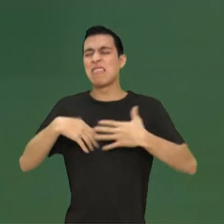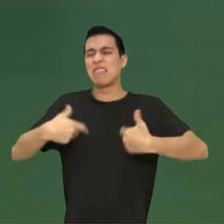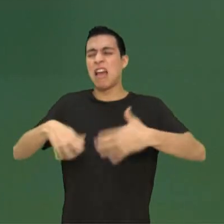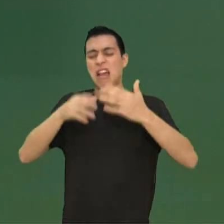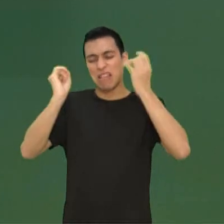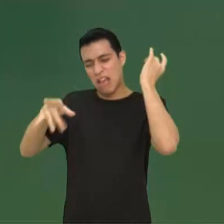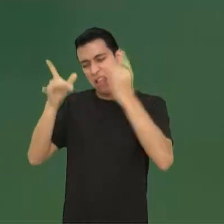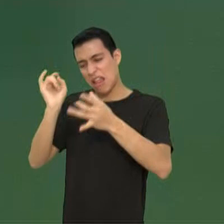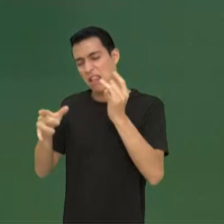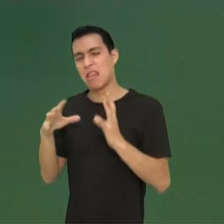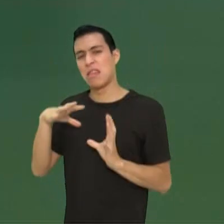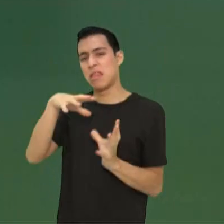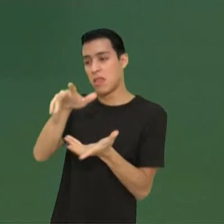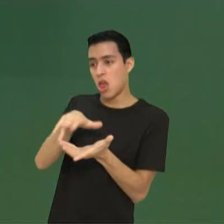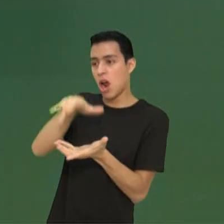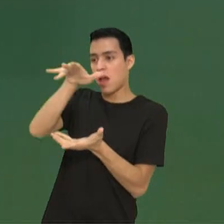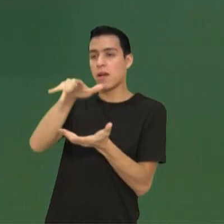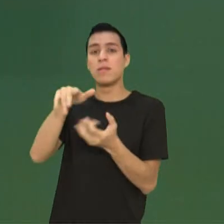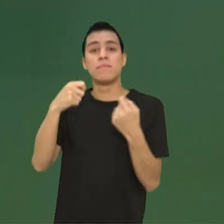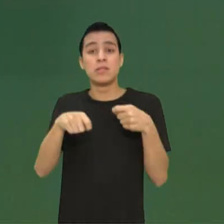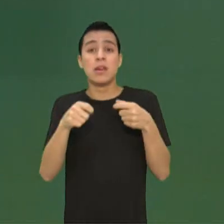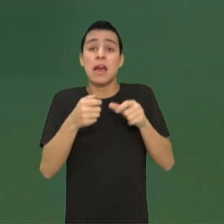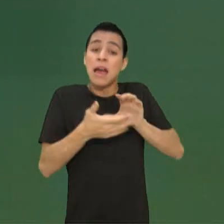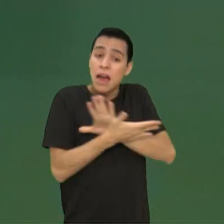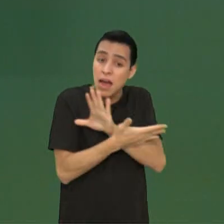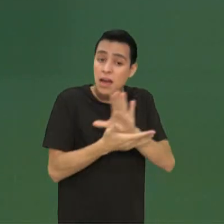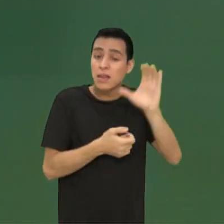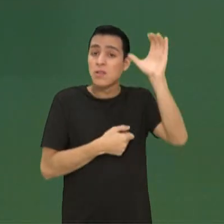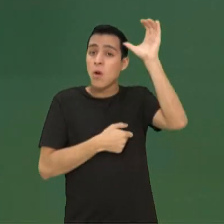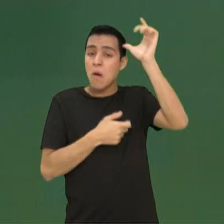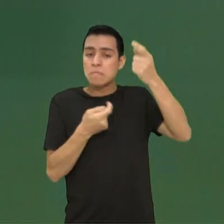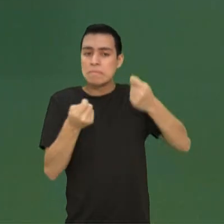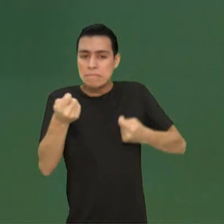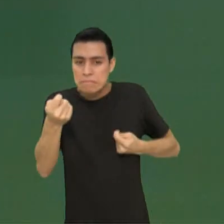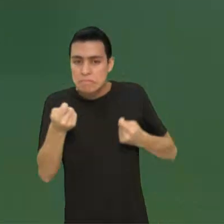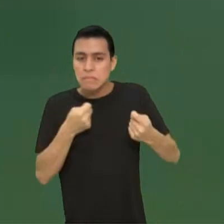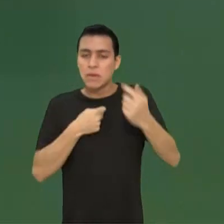no planeta. As coisas têm que ter um consumo adequado, consciente, sábio.